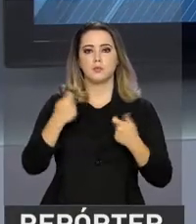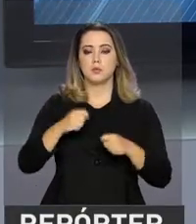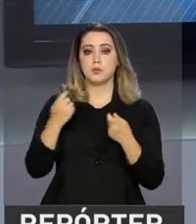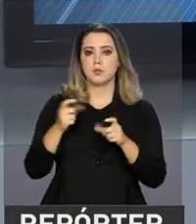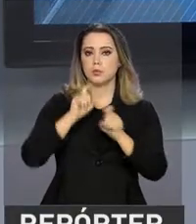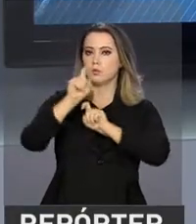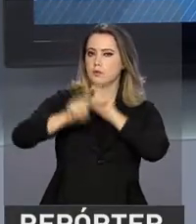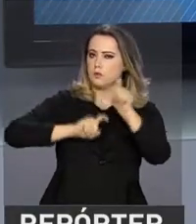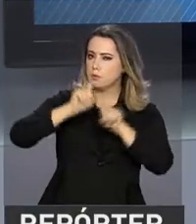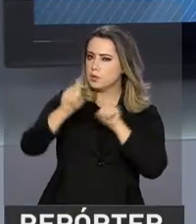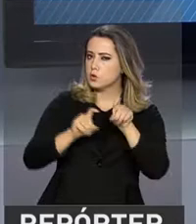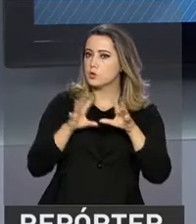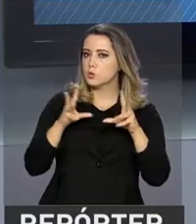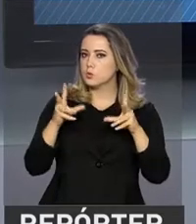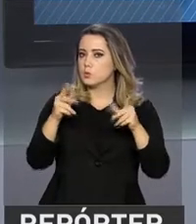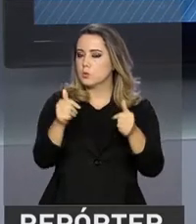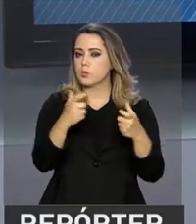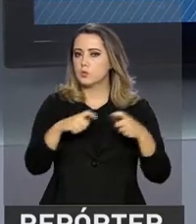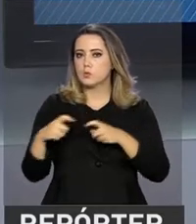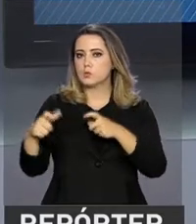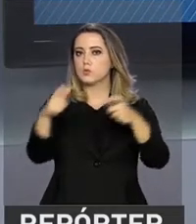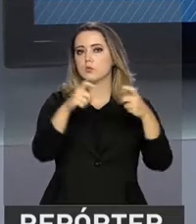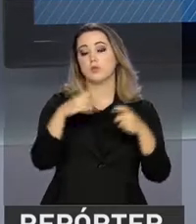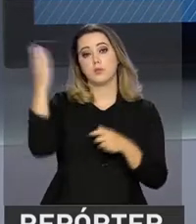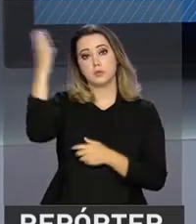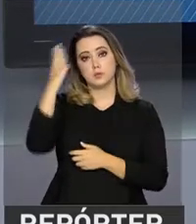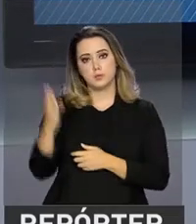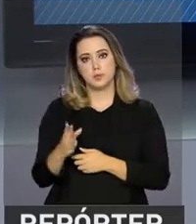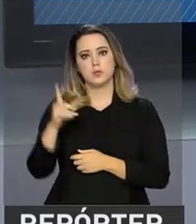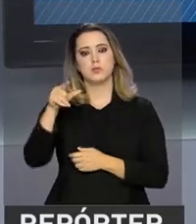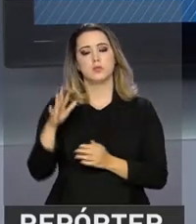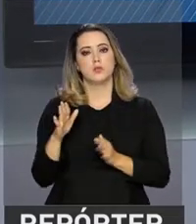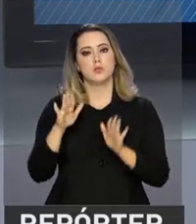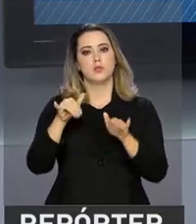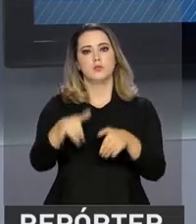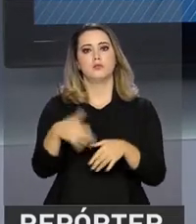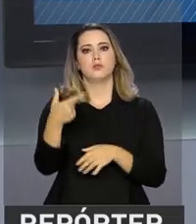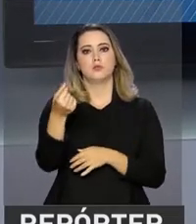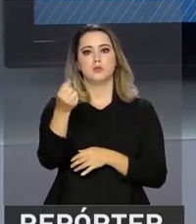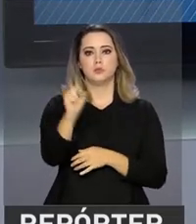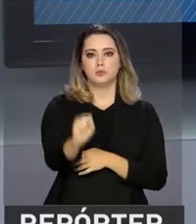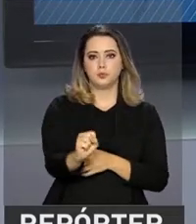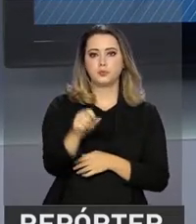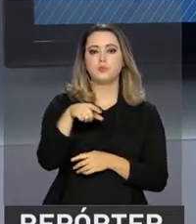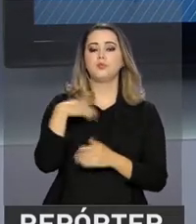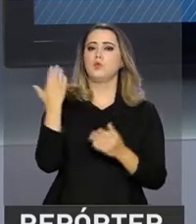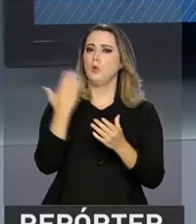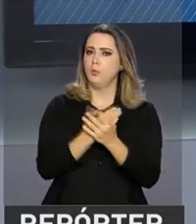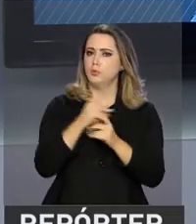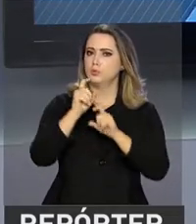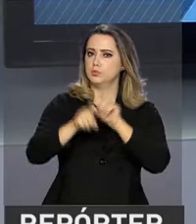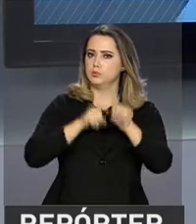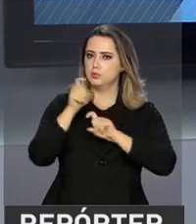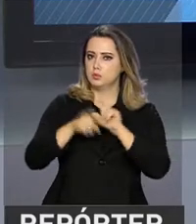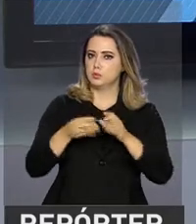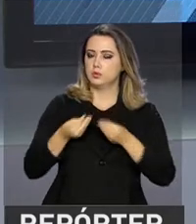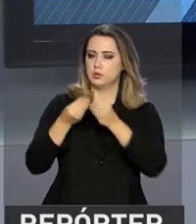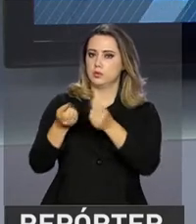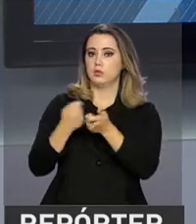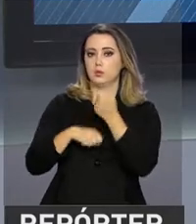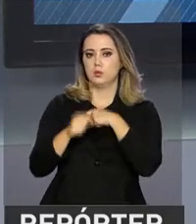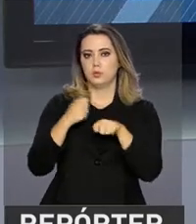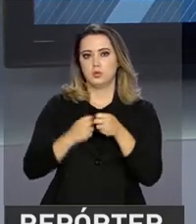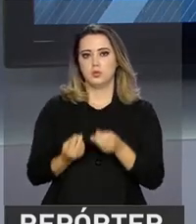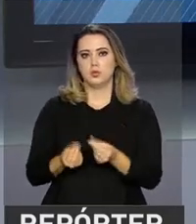todas as unidades básicas de saúde do país até o final de 2018 o prontuário eletrônico trará economia de recursos